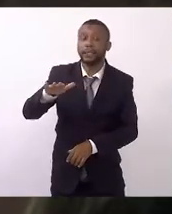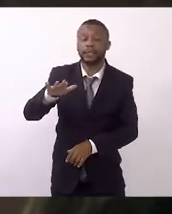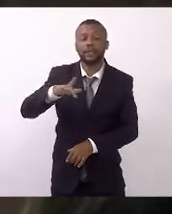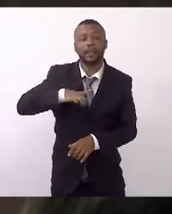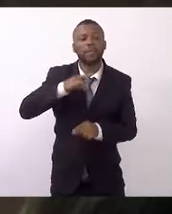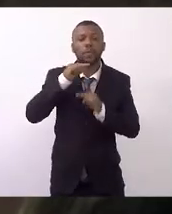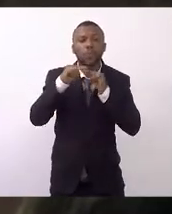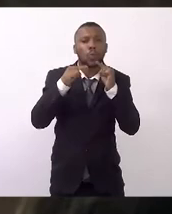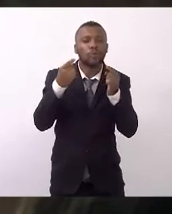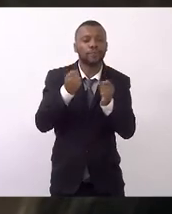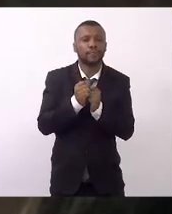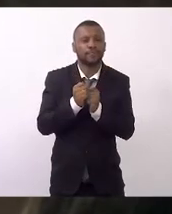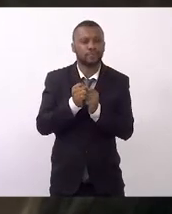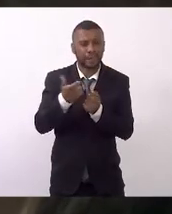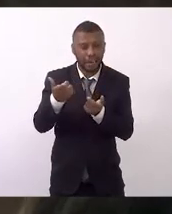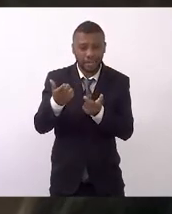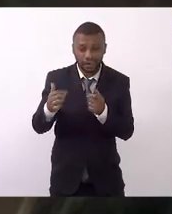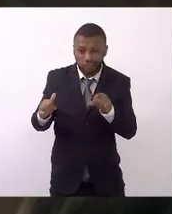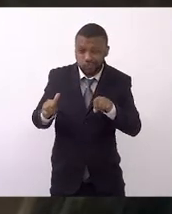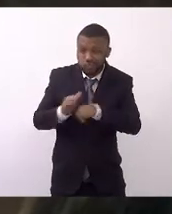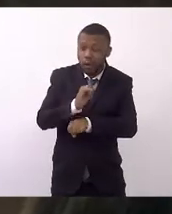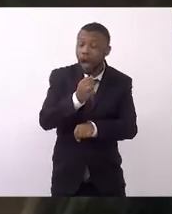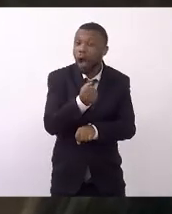viola alguns princípios constitucionais.